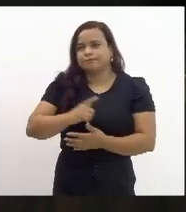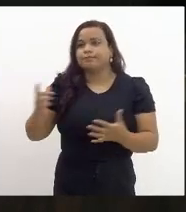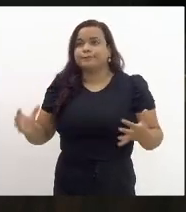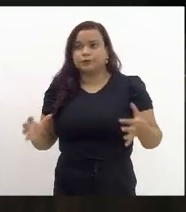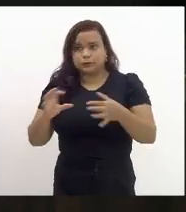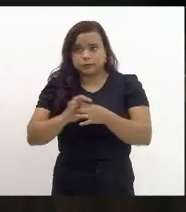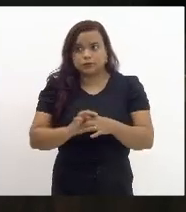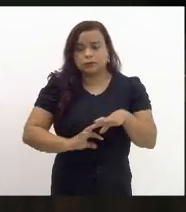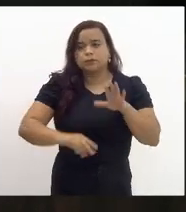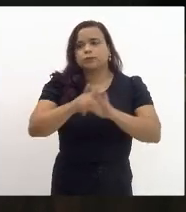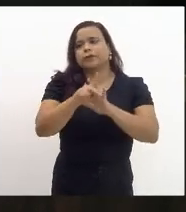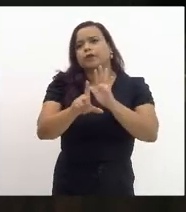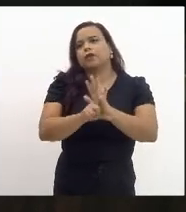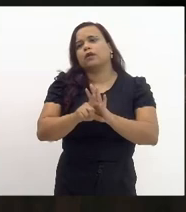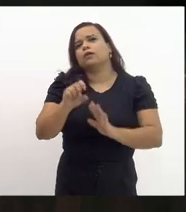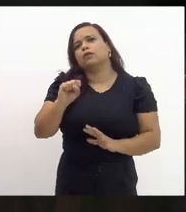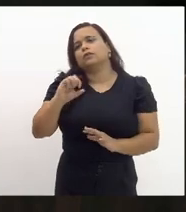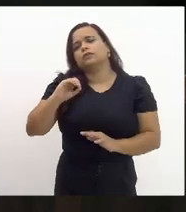dia do projeto de lei